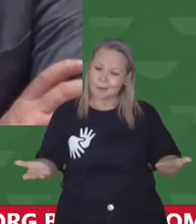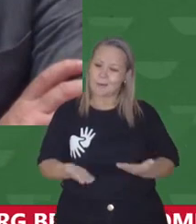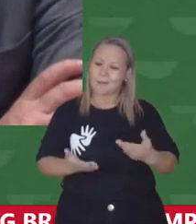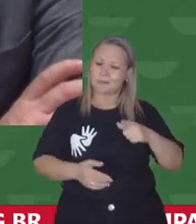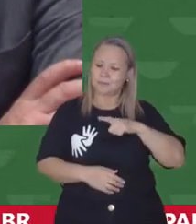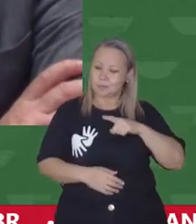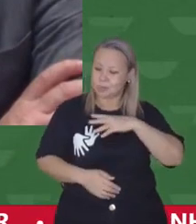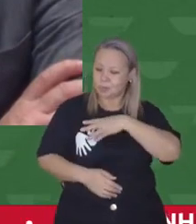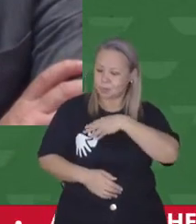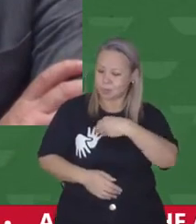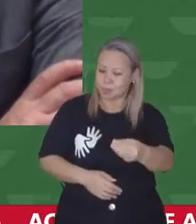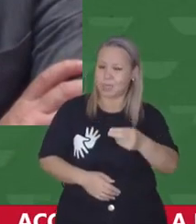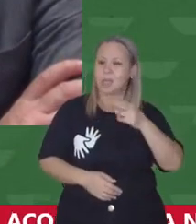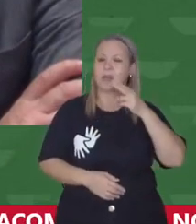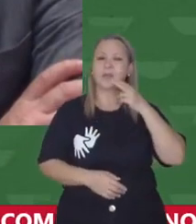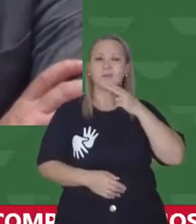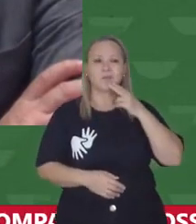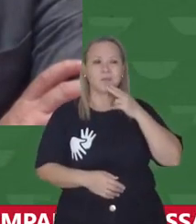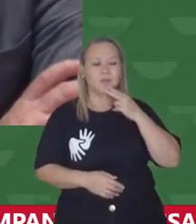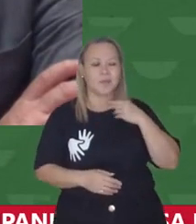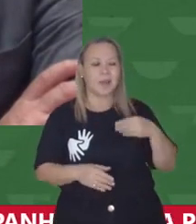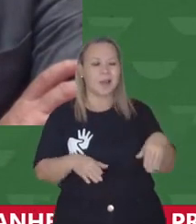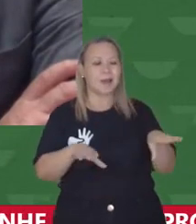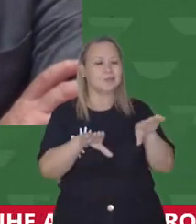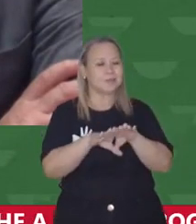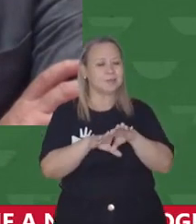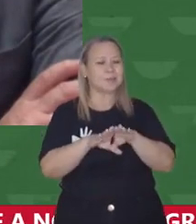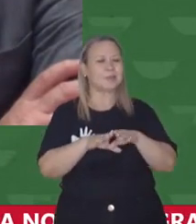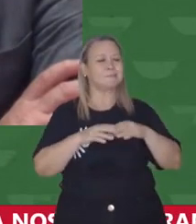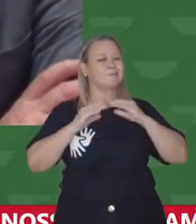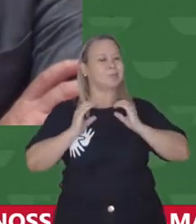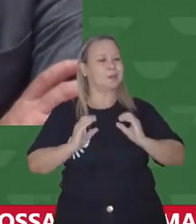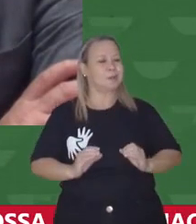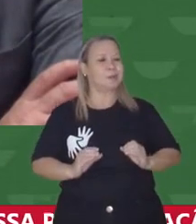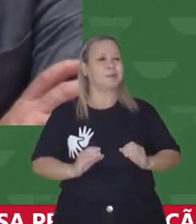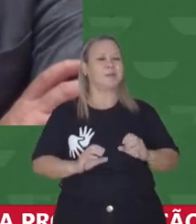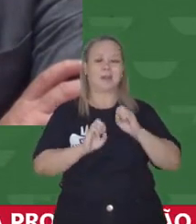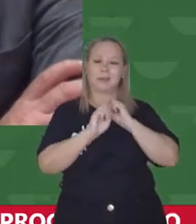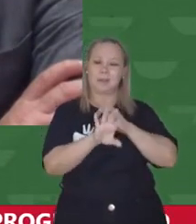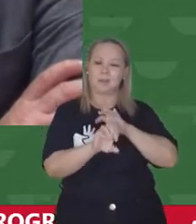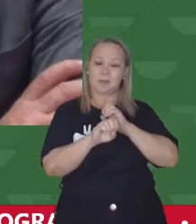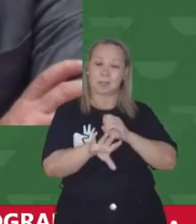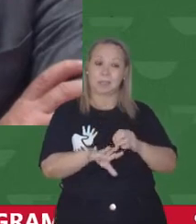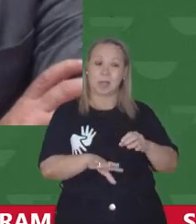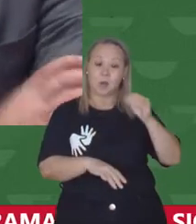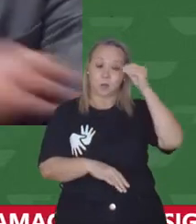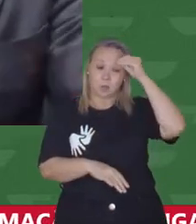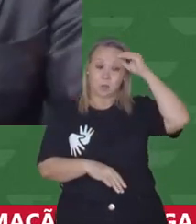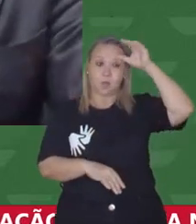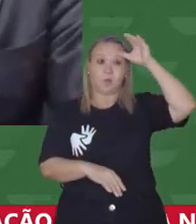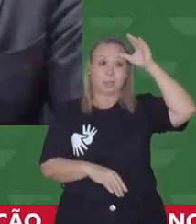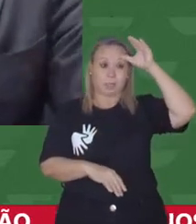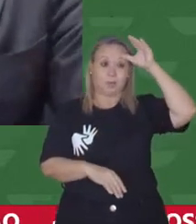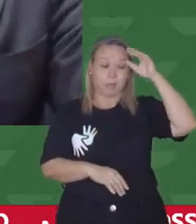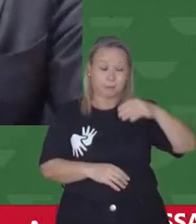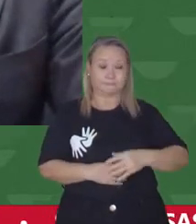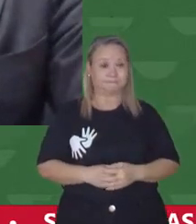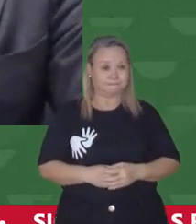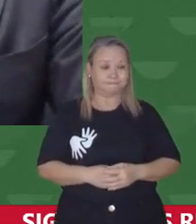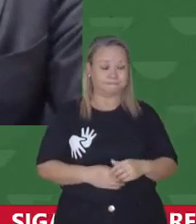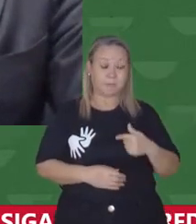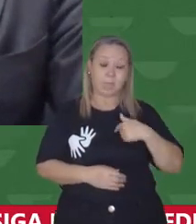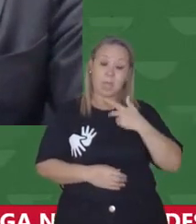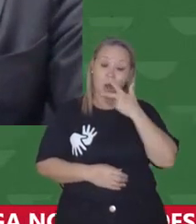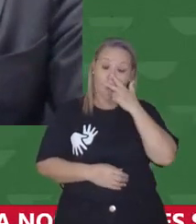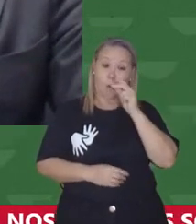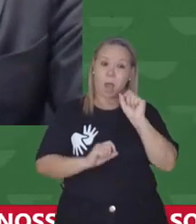seus netos, inseridos no campo da cidadania, da educação, do conhecimento. Então, eu acho